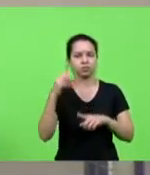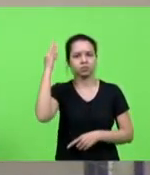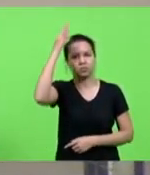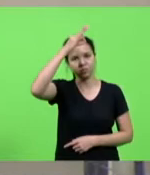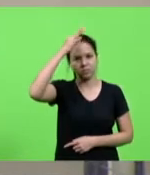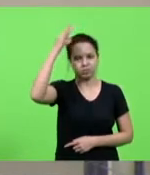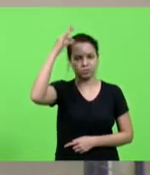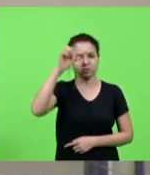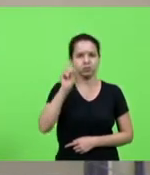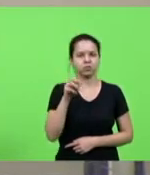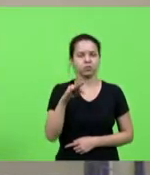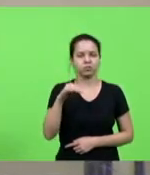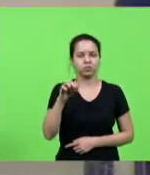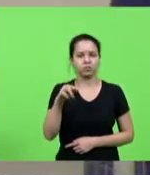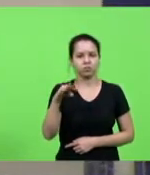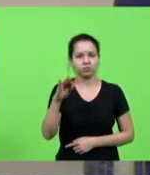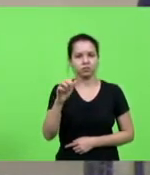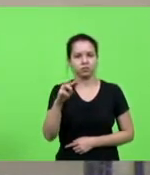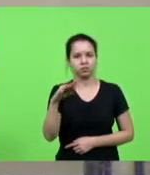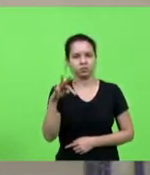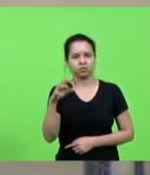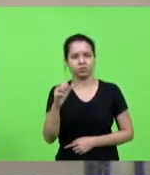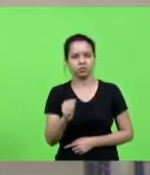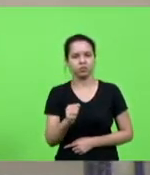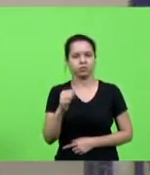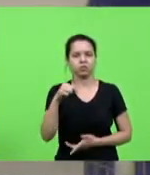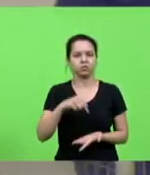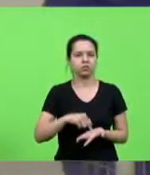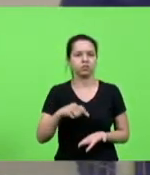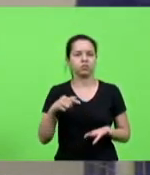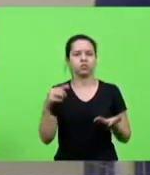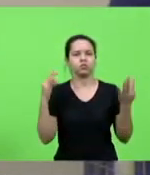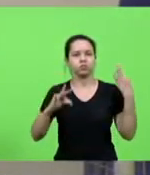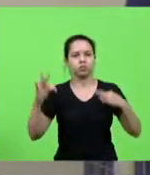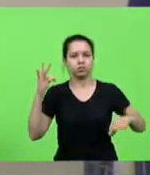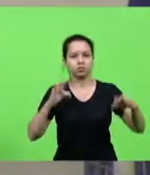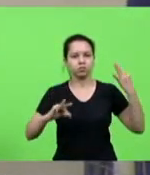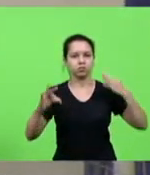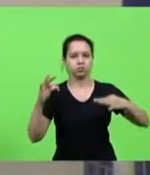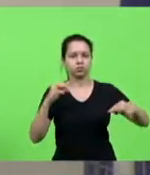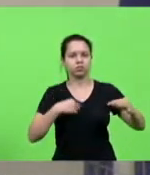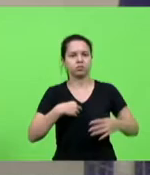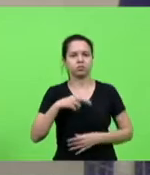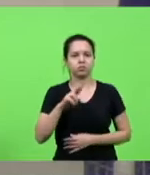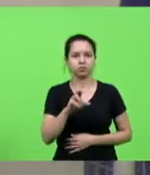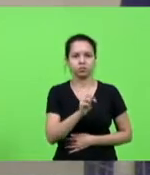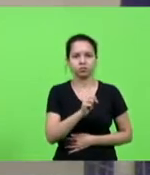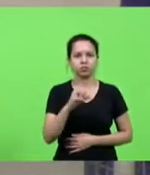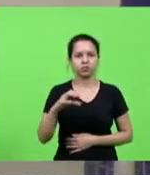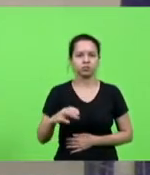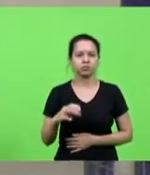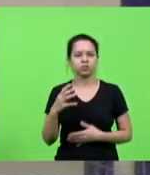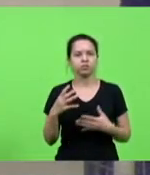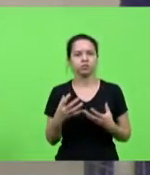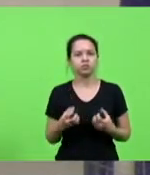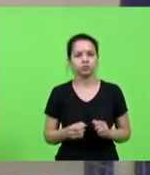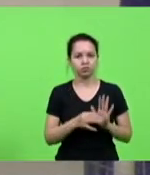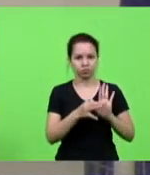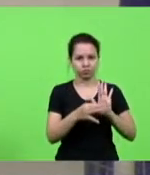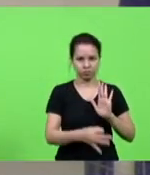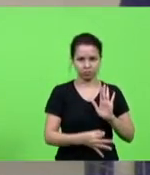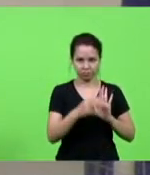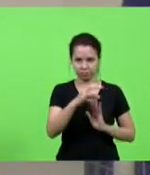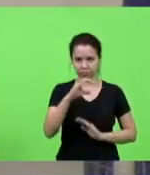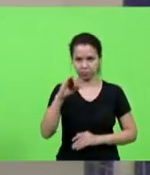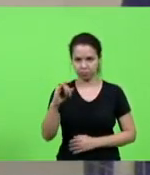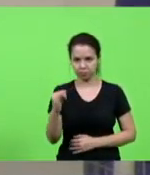de Siderópolis, como ponto turístico religioso no estado de Santa Catarina, com pareceres favoráveis das comissões de Constituição, Justiça e